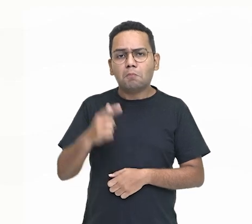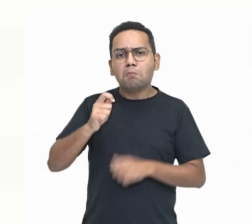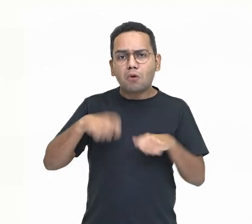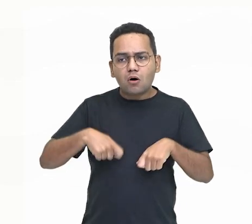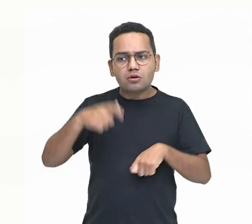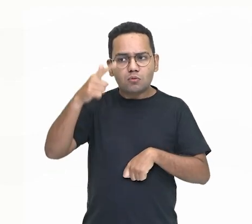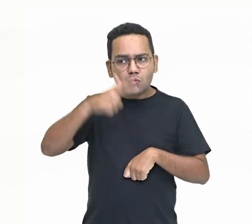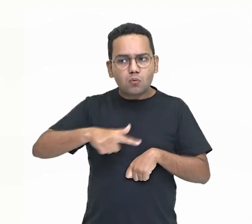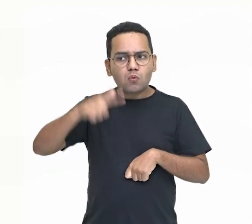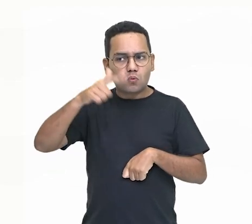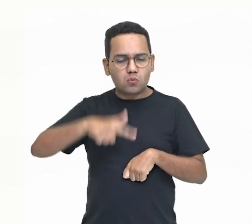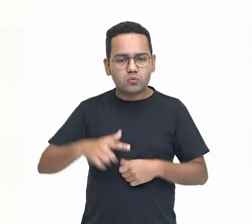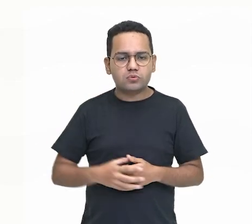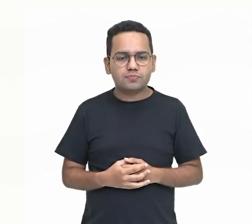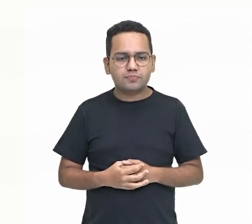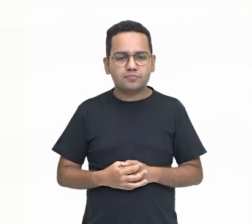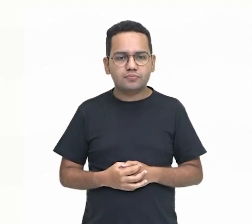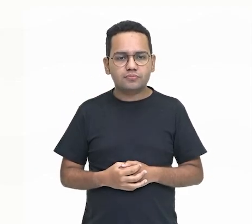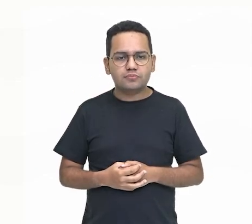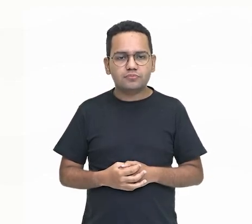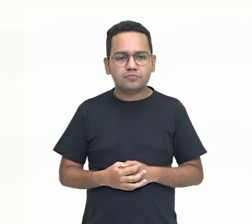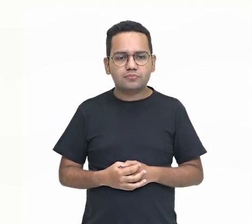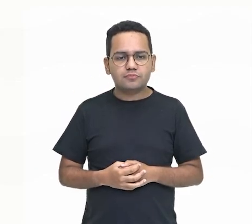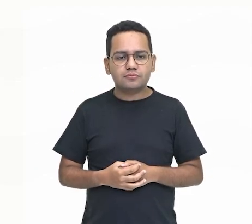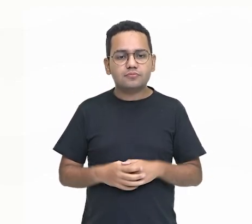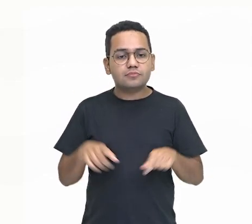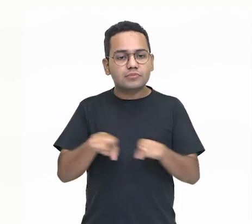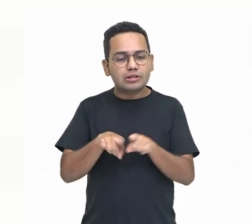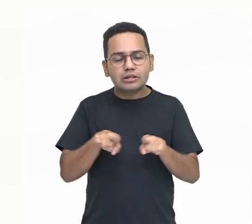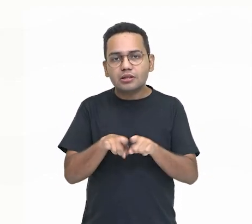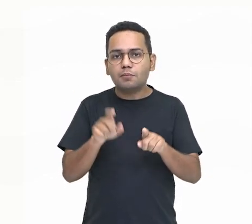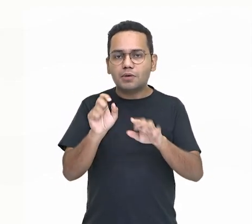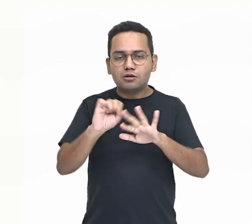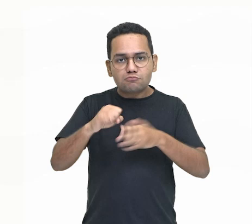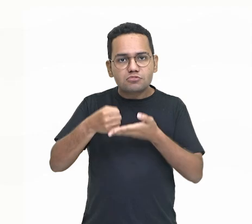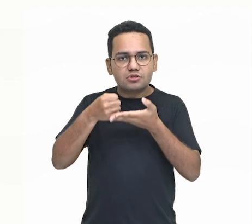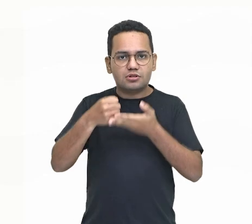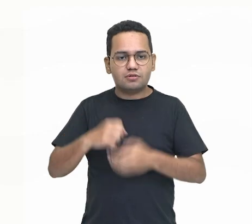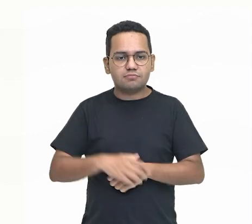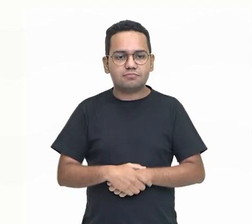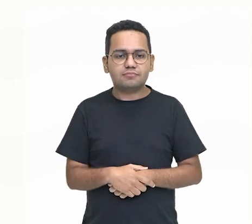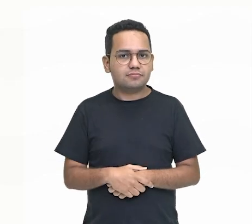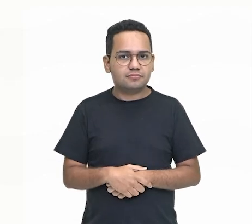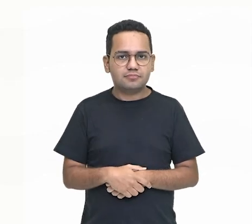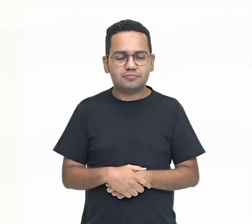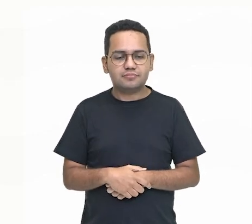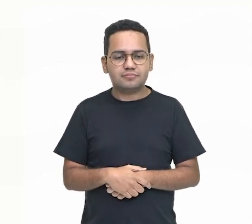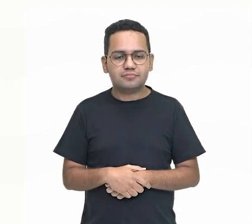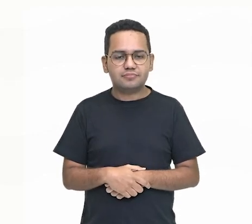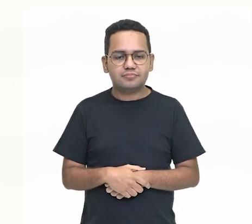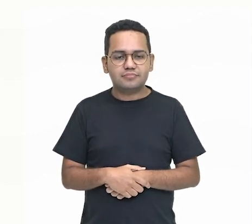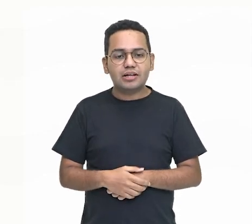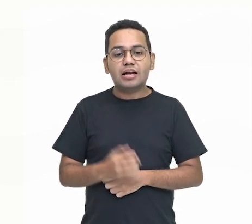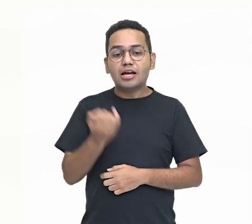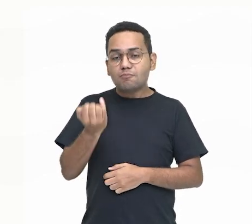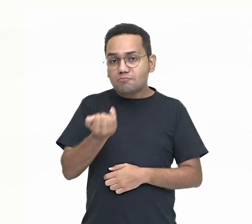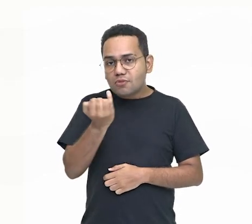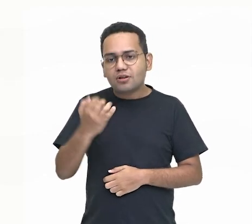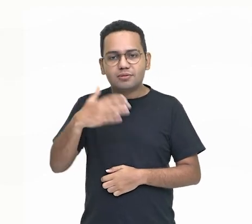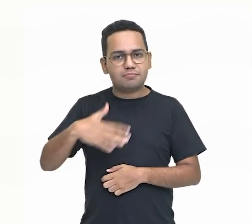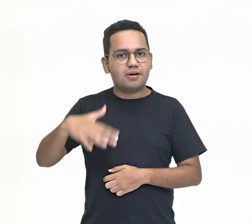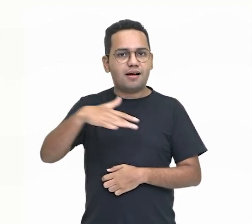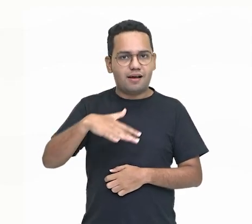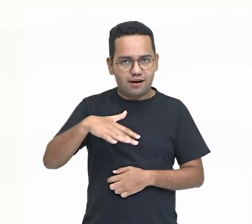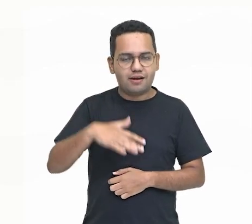renovável e sustentável. Muito importante para o nosso meio